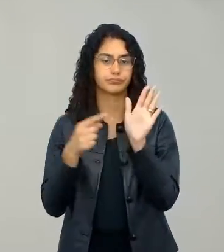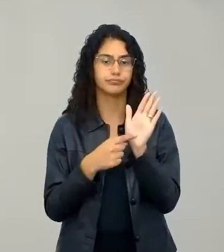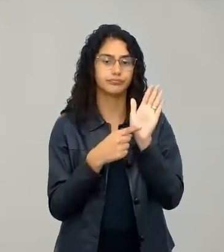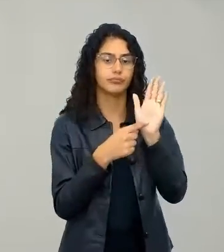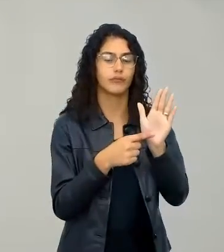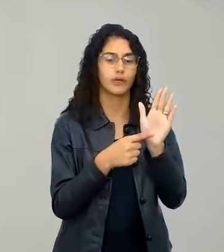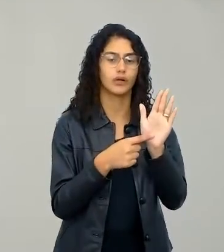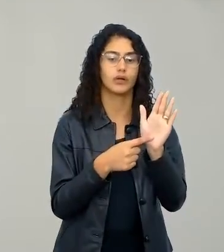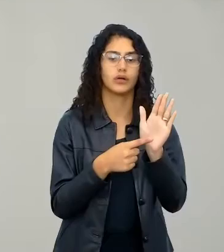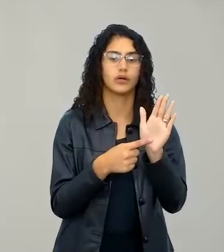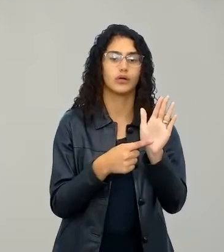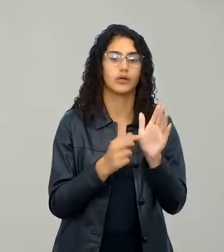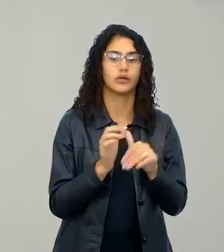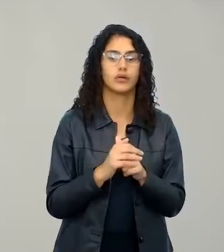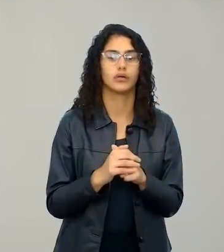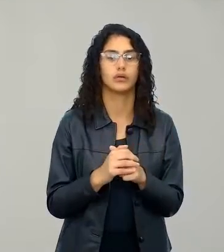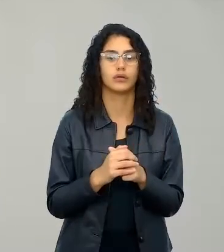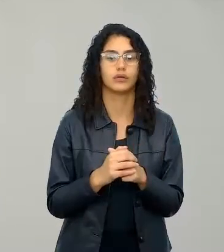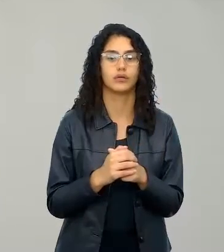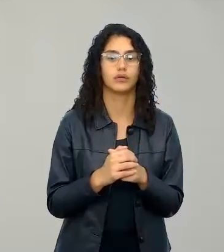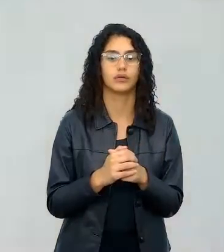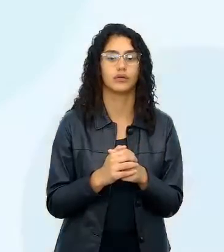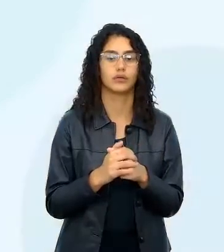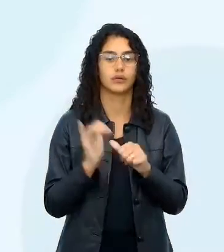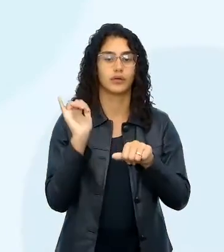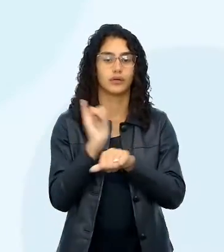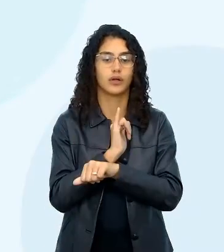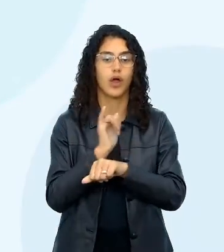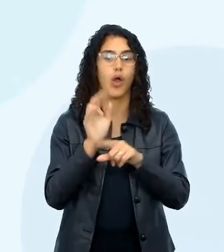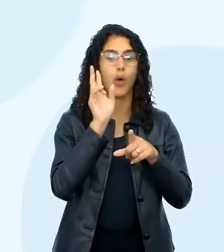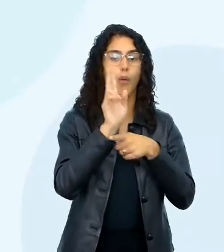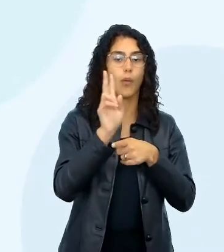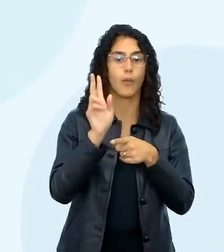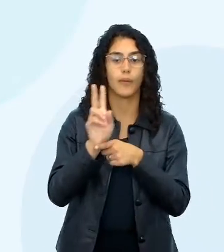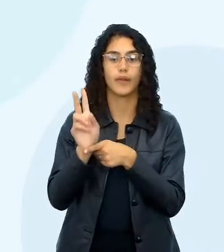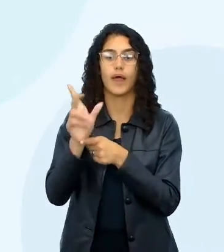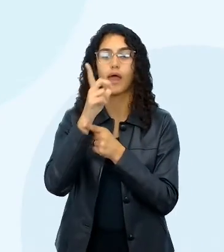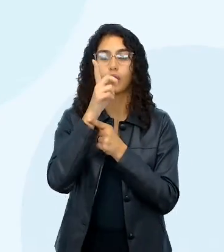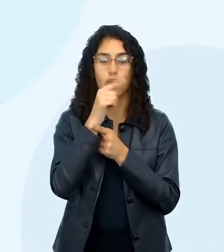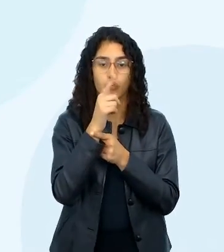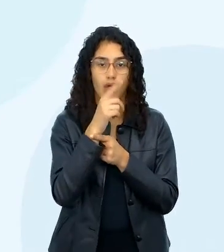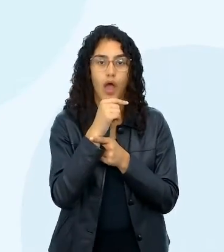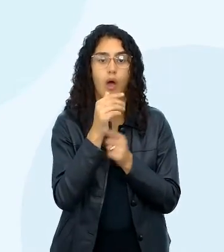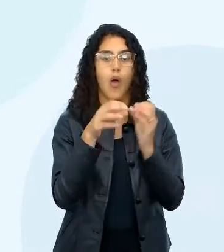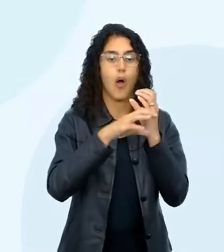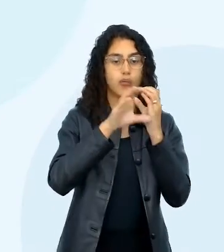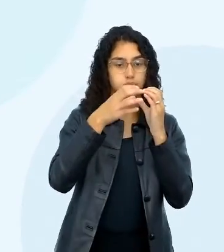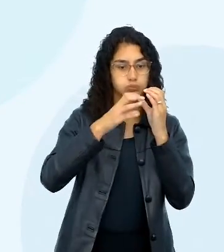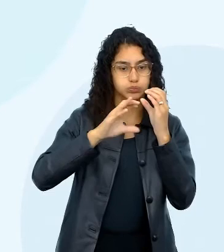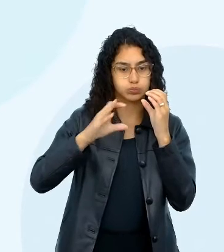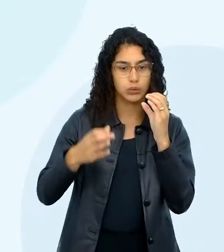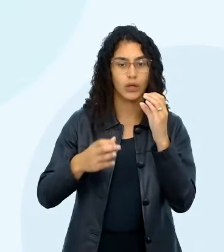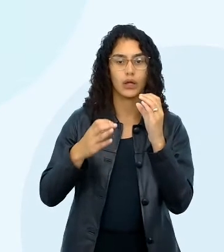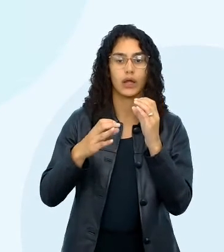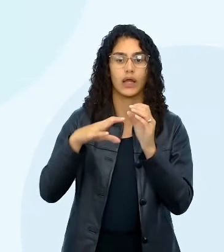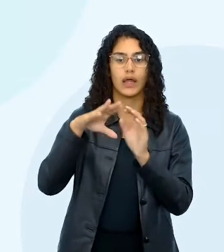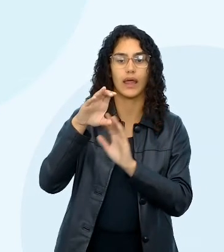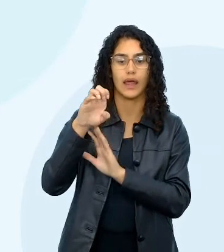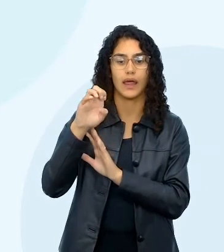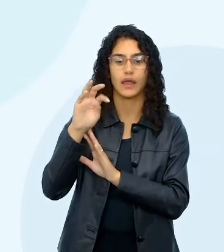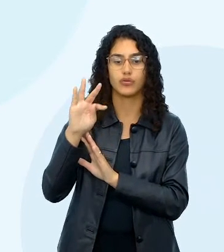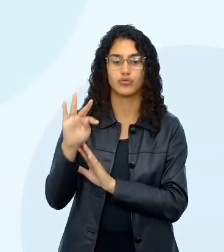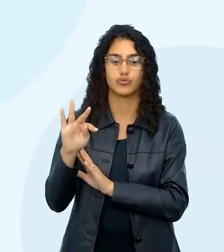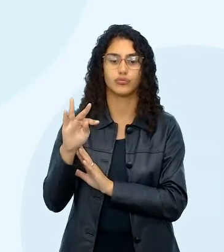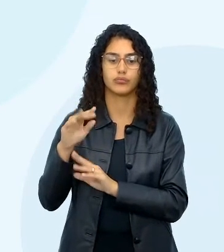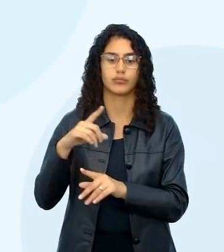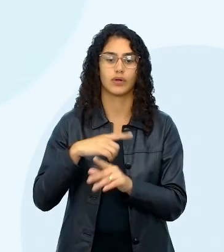uma estação de tratamento de esgoto, que a gente chama de ET, né?